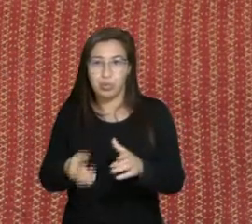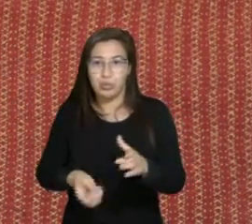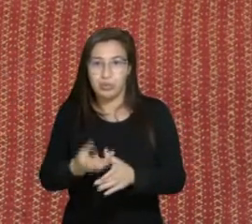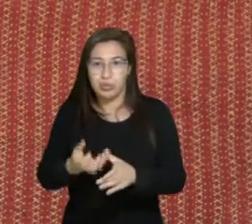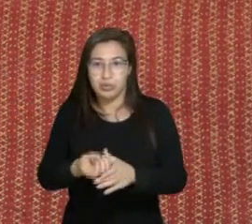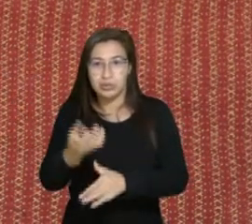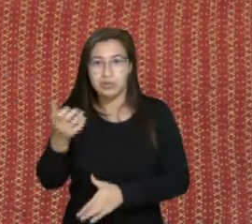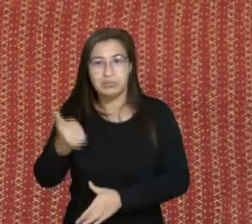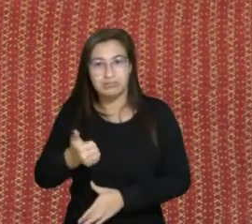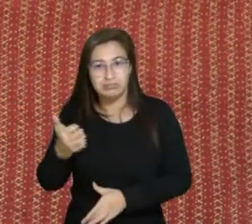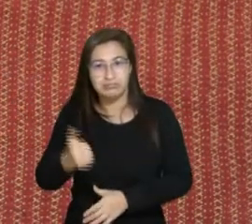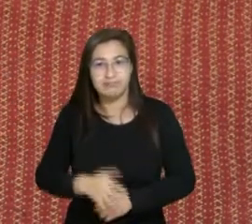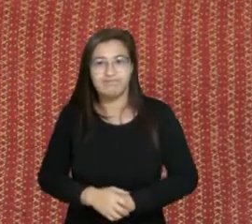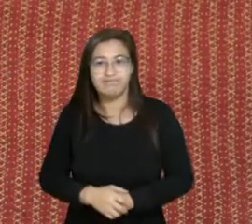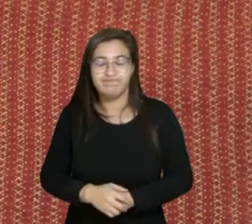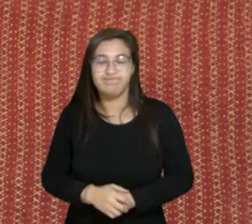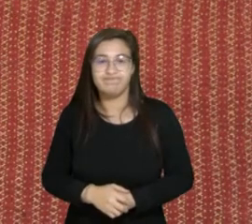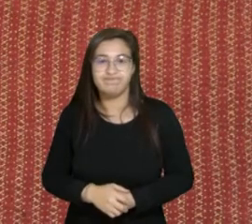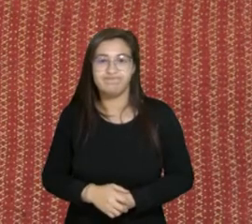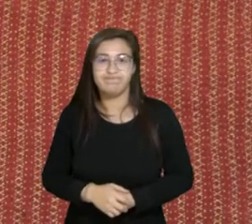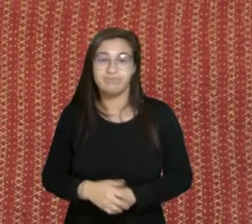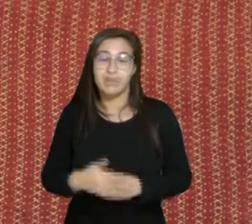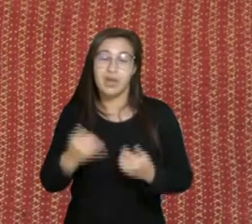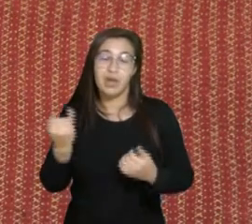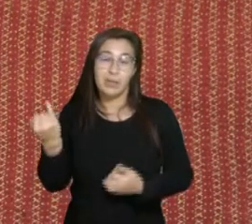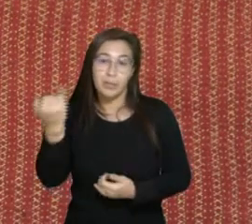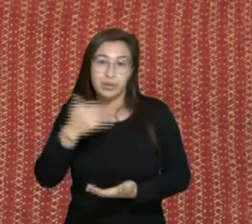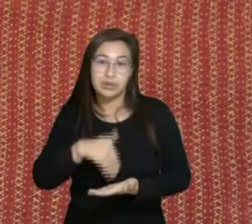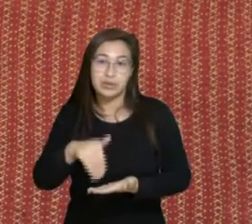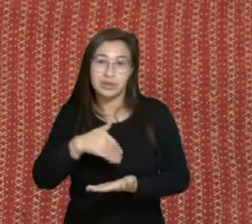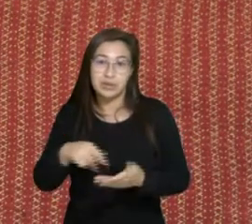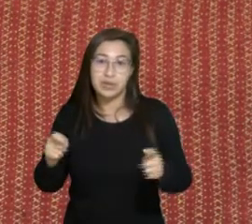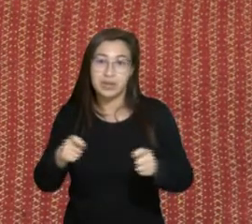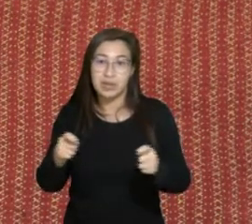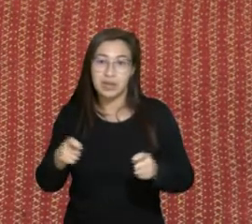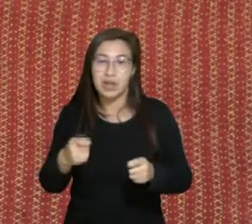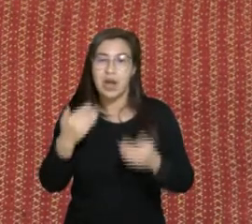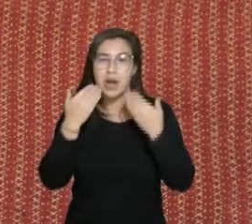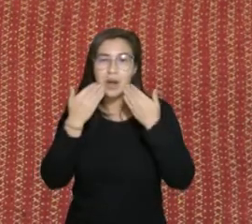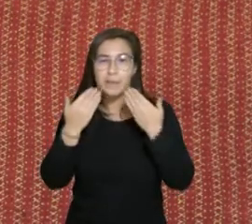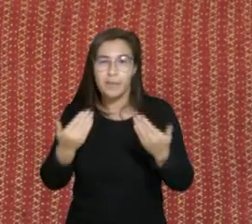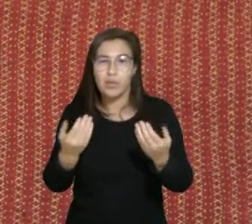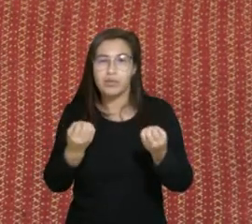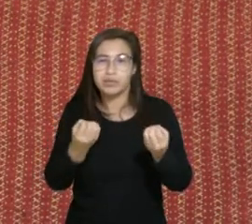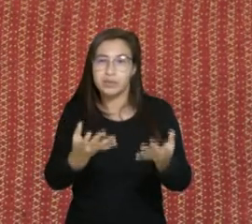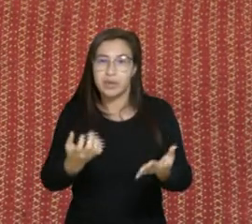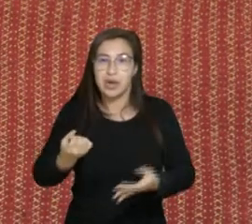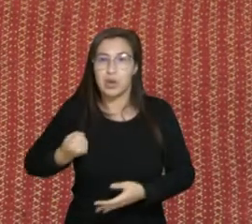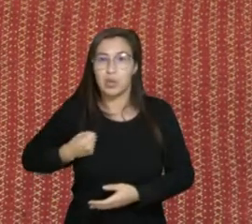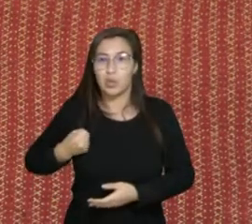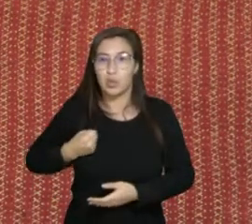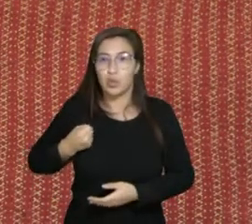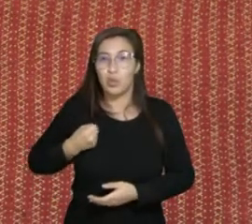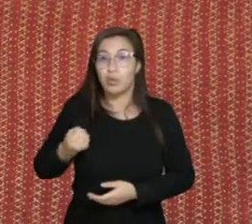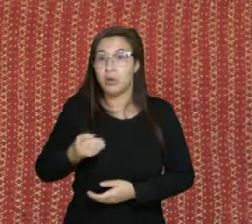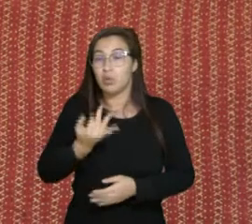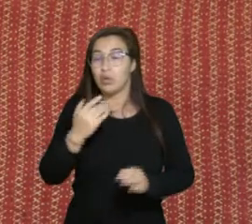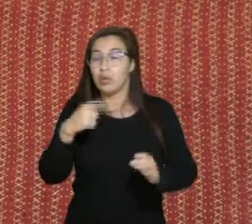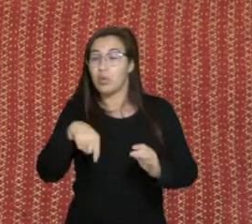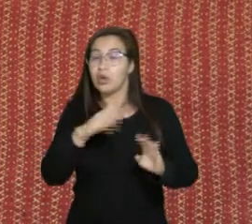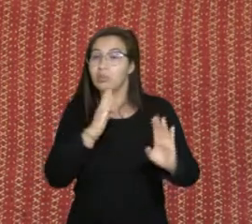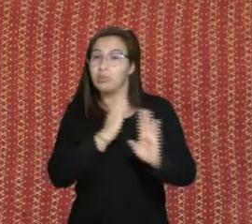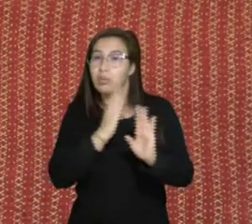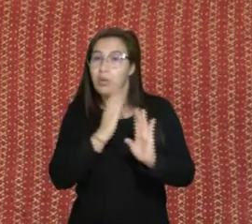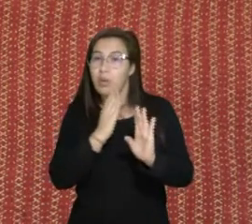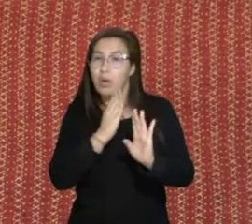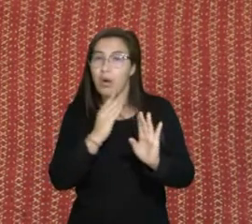então é importante que a secretaria possa nos forneceram os dados para que essa casa possa avaliar o